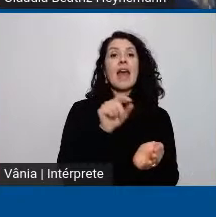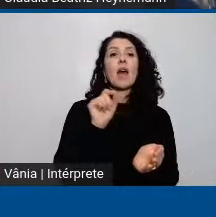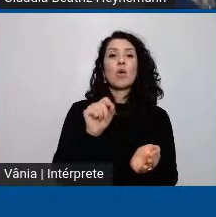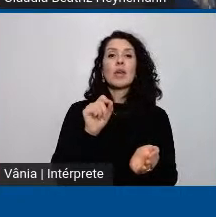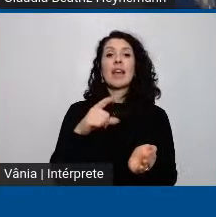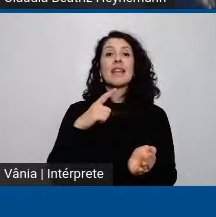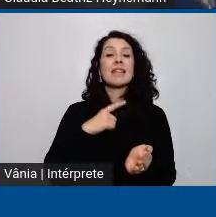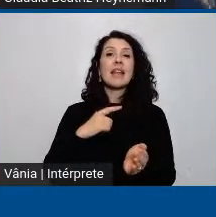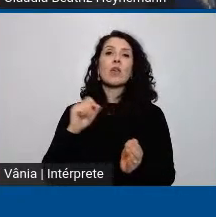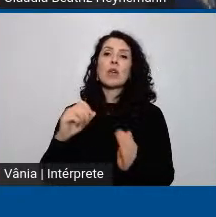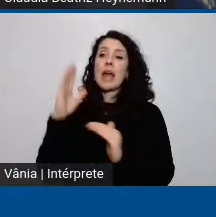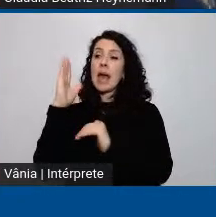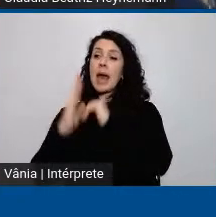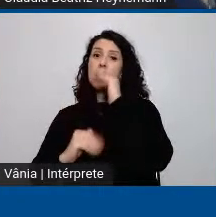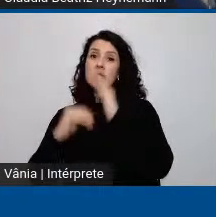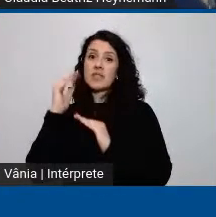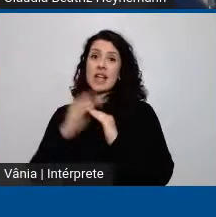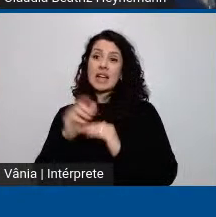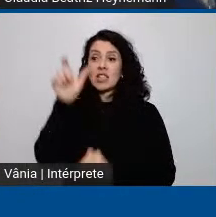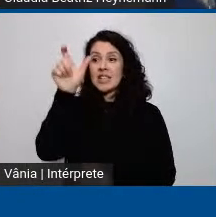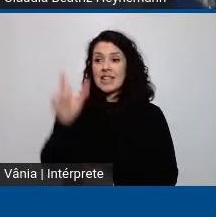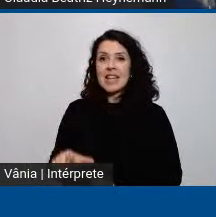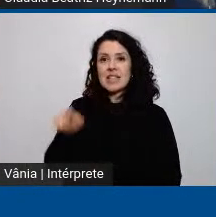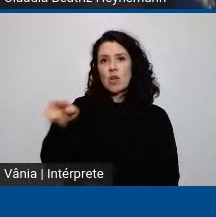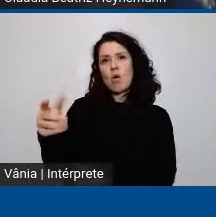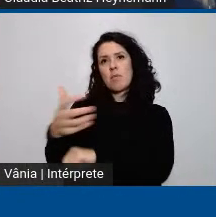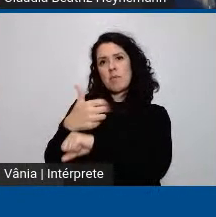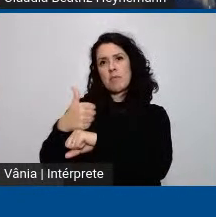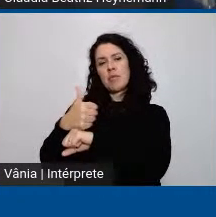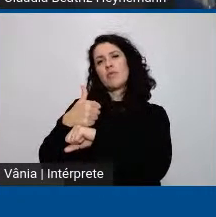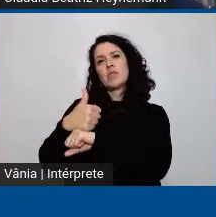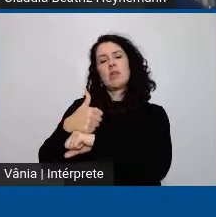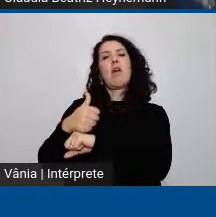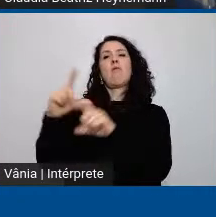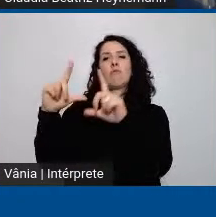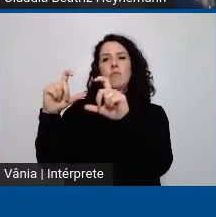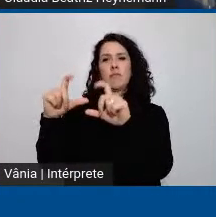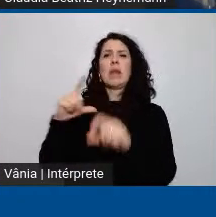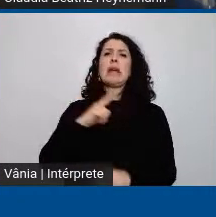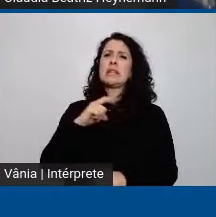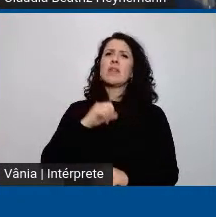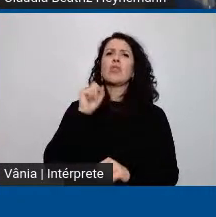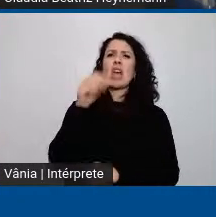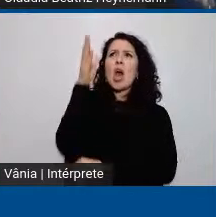atividade profissional de Ferréz, com a passagem por hotéis,